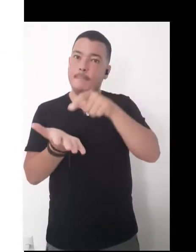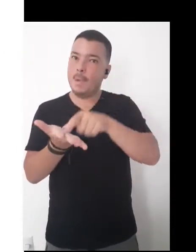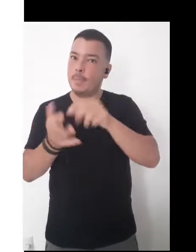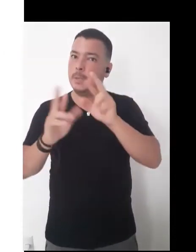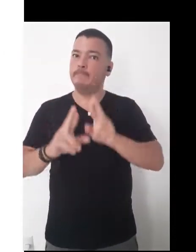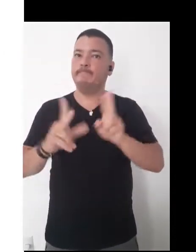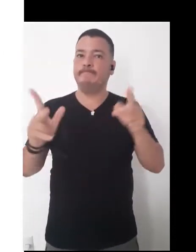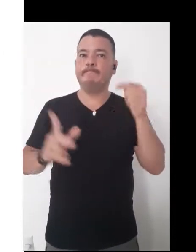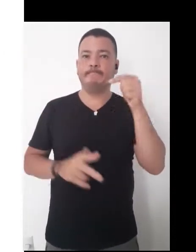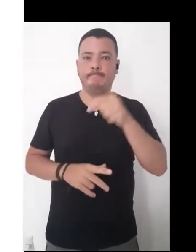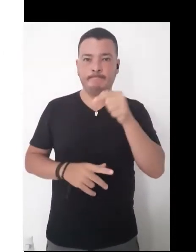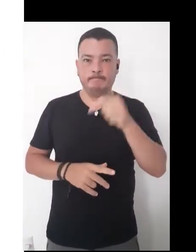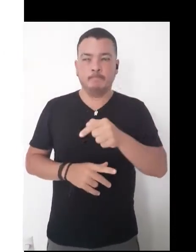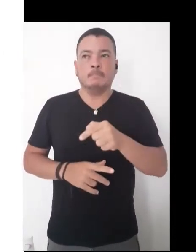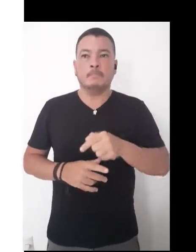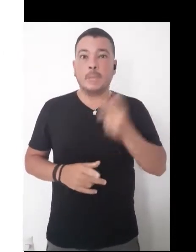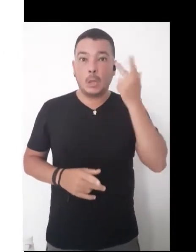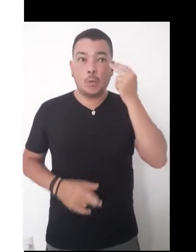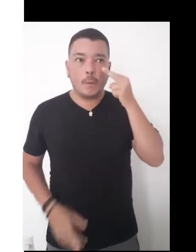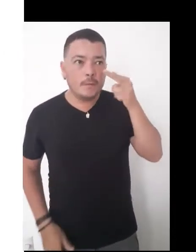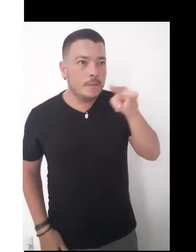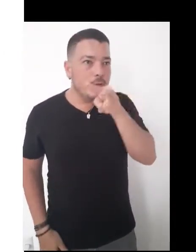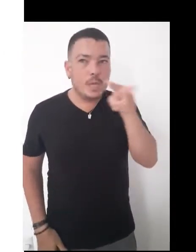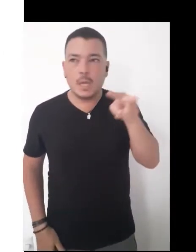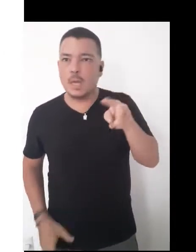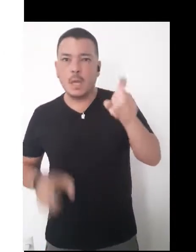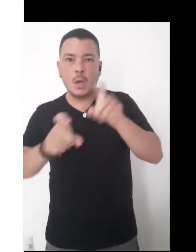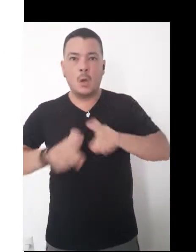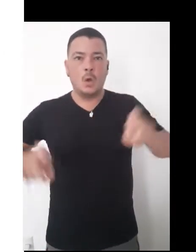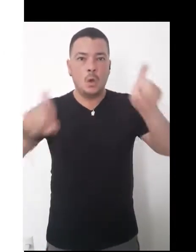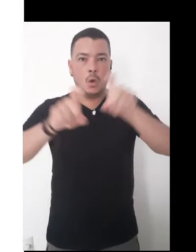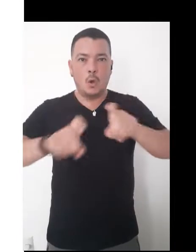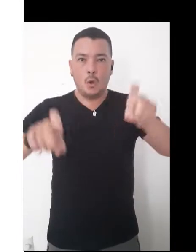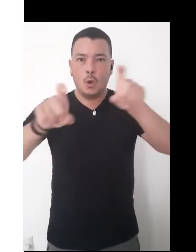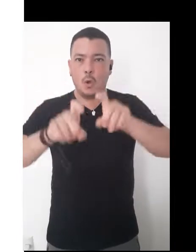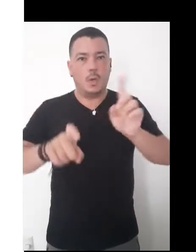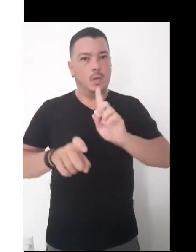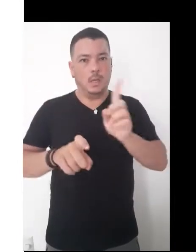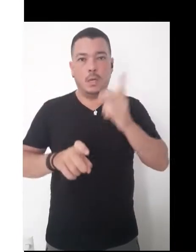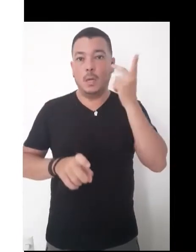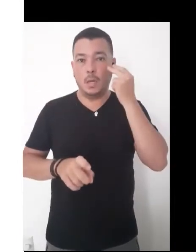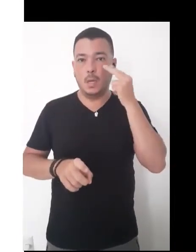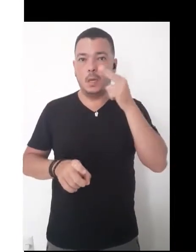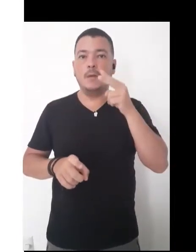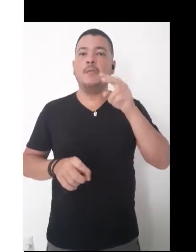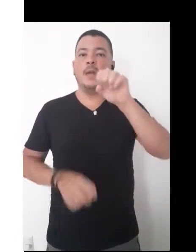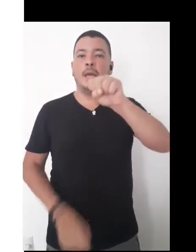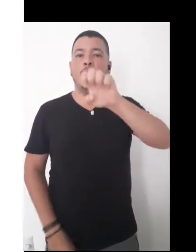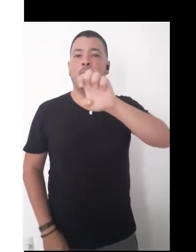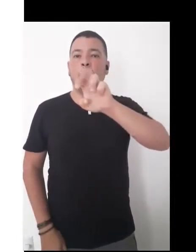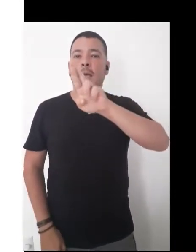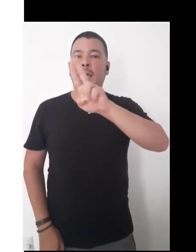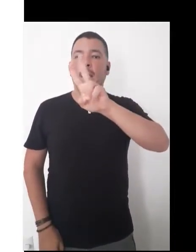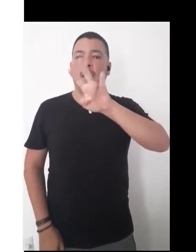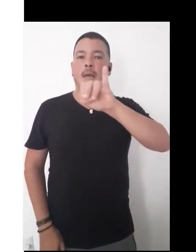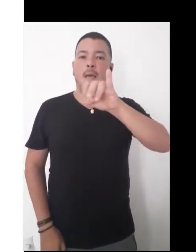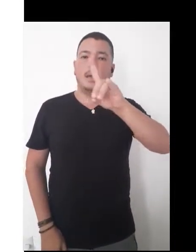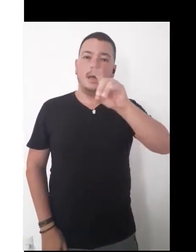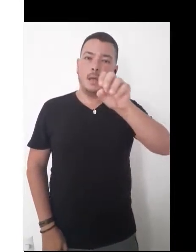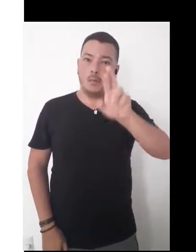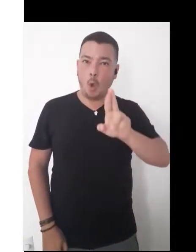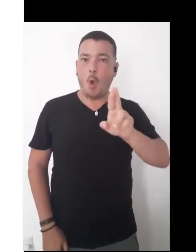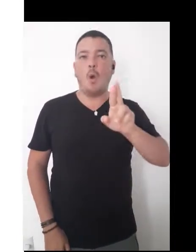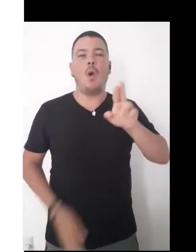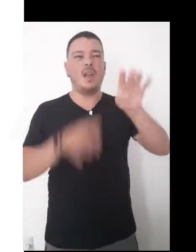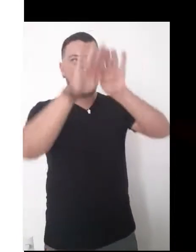diferente, né? Não tão comum da gente encontrar em computadores de mesa. É mais comum se encontrar em servidores, algumas aplicações mais específicas.